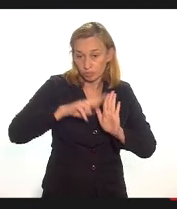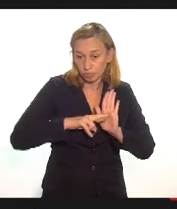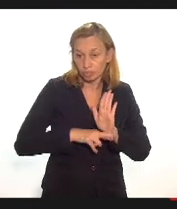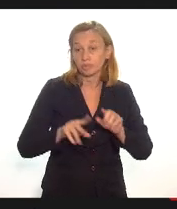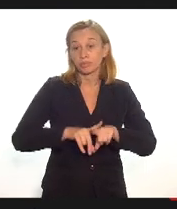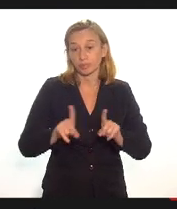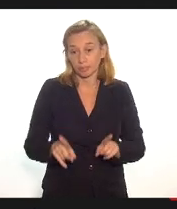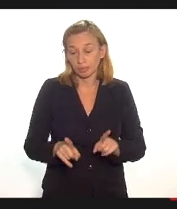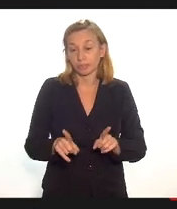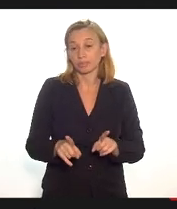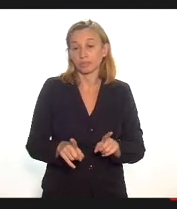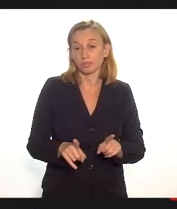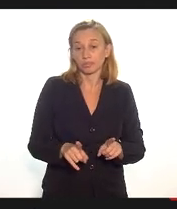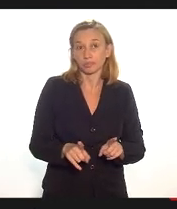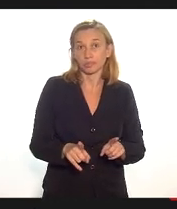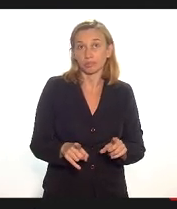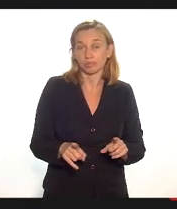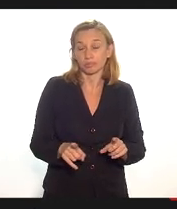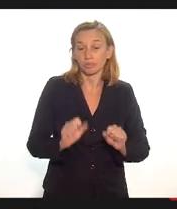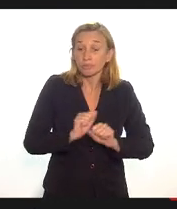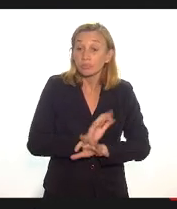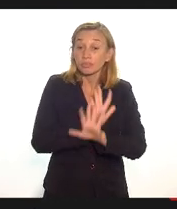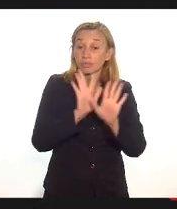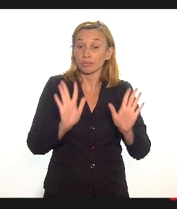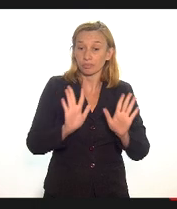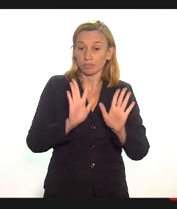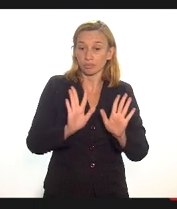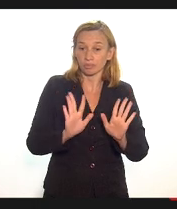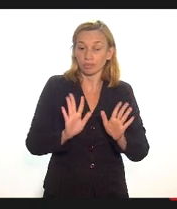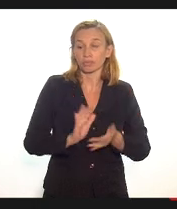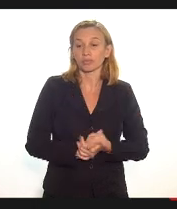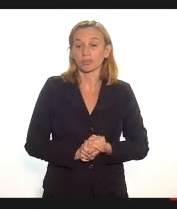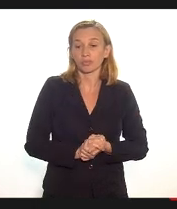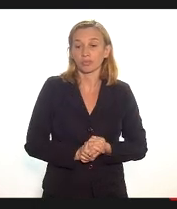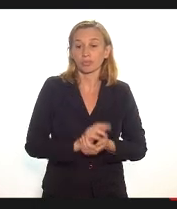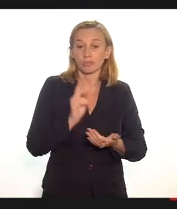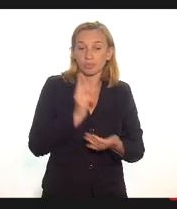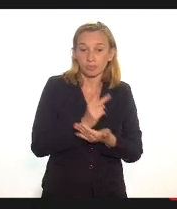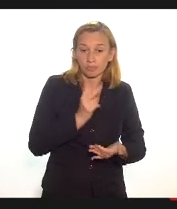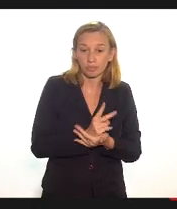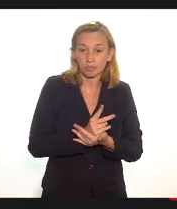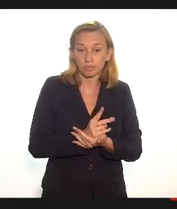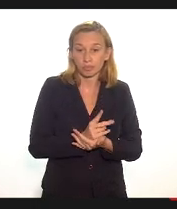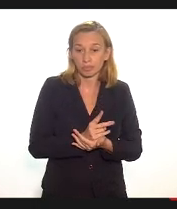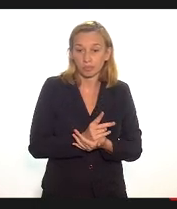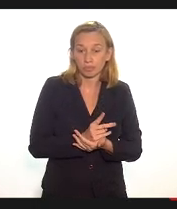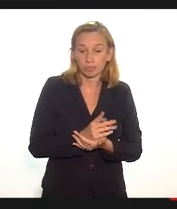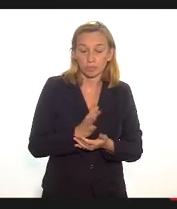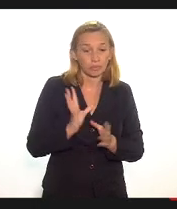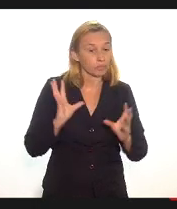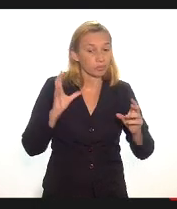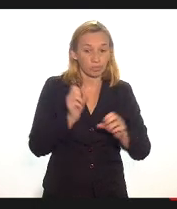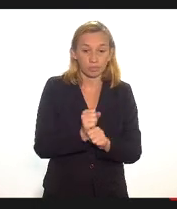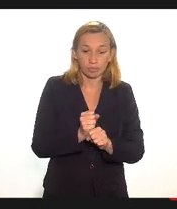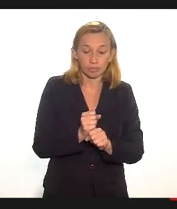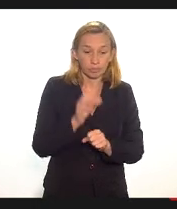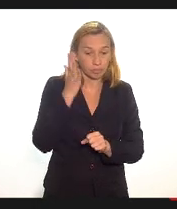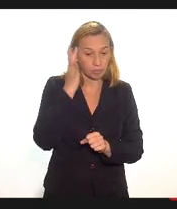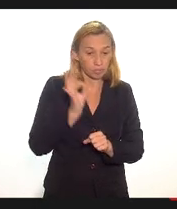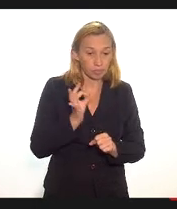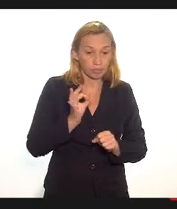ela fica bastante clara em termos de prorata, apesar da gente não saber como isso é calculado,